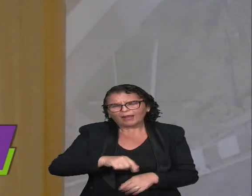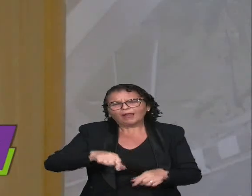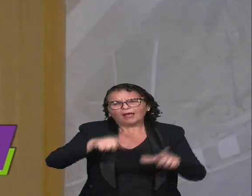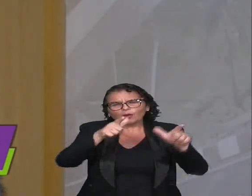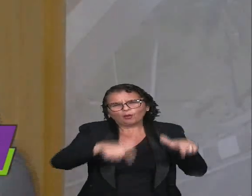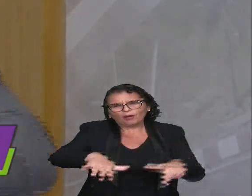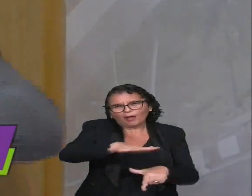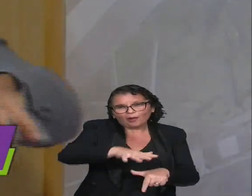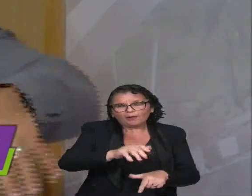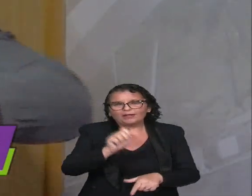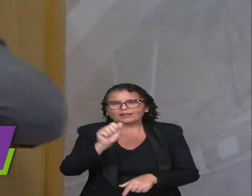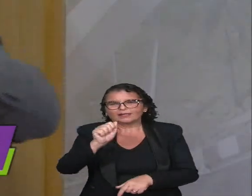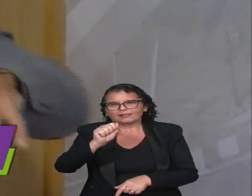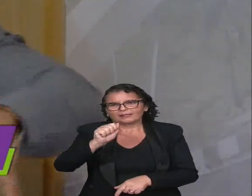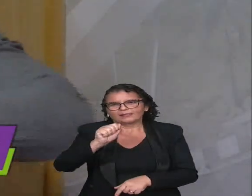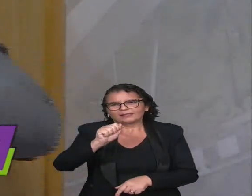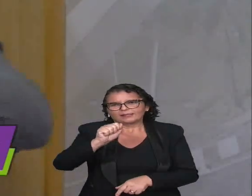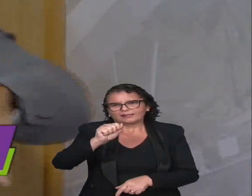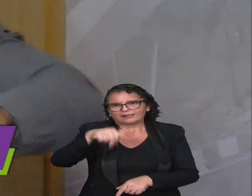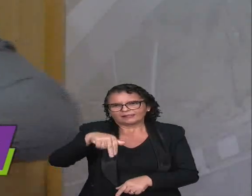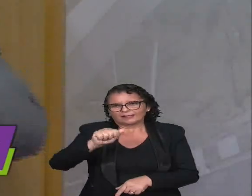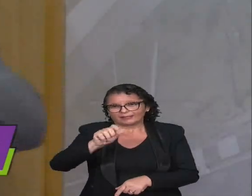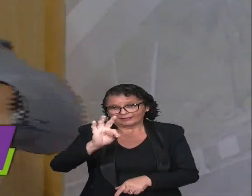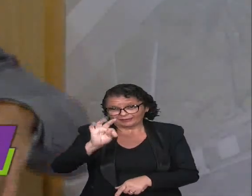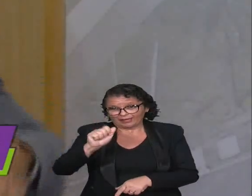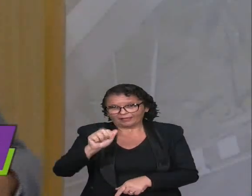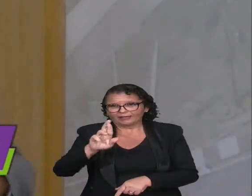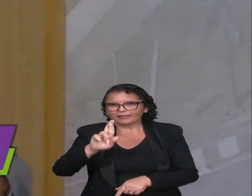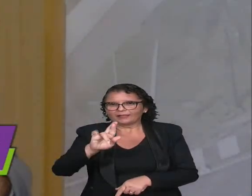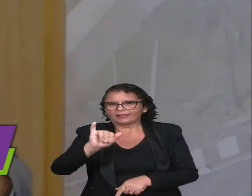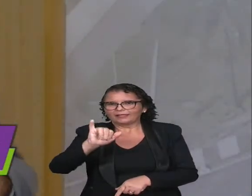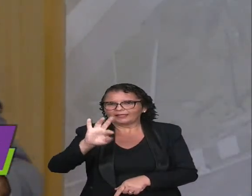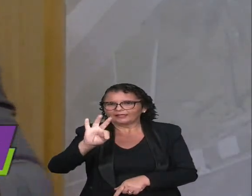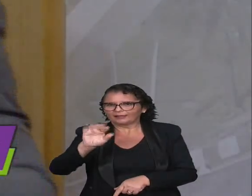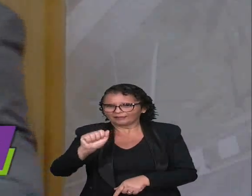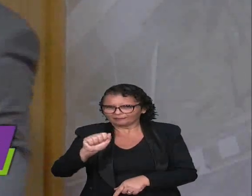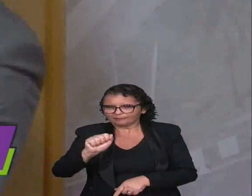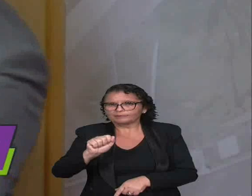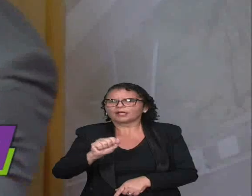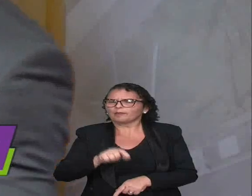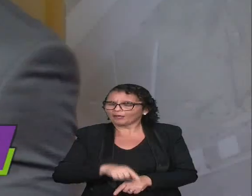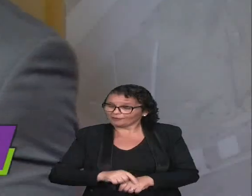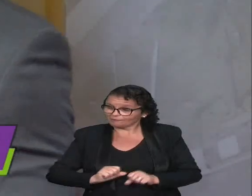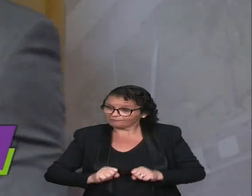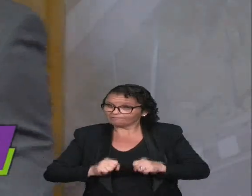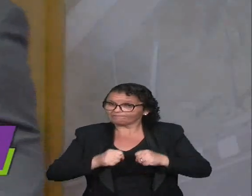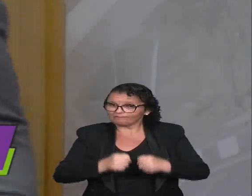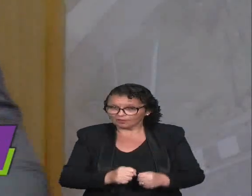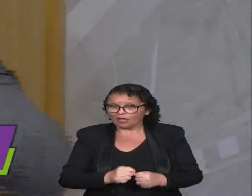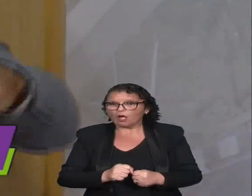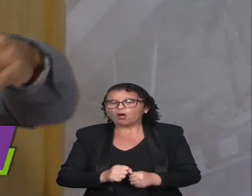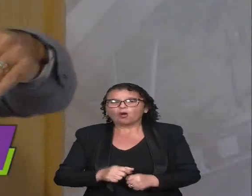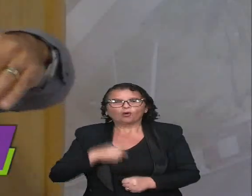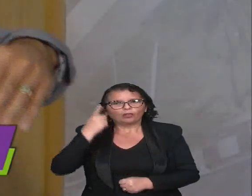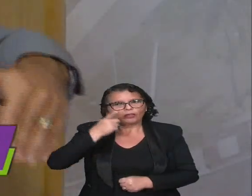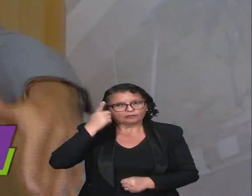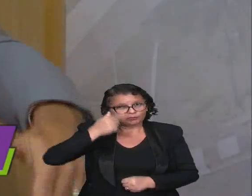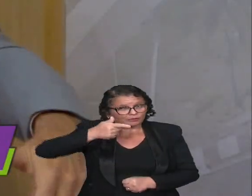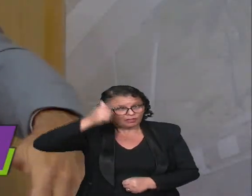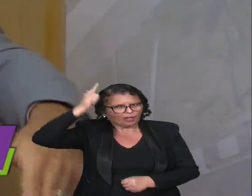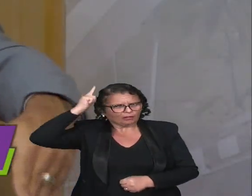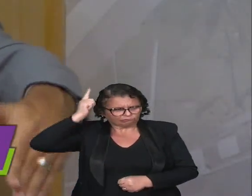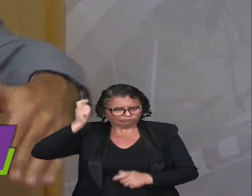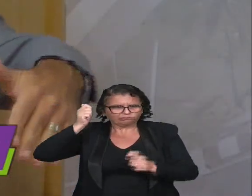Lourenço beloli que é um é um ponto desafiador pra gente Deputado Gerson conseguiu recurso pra gente